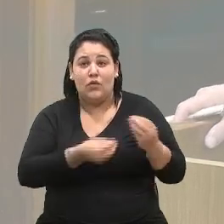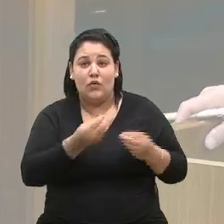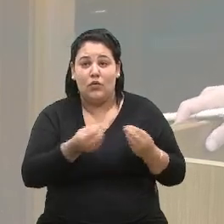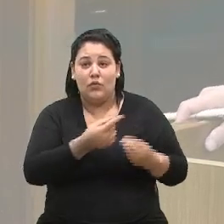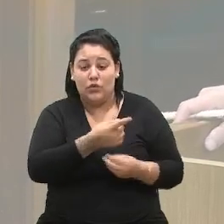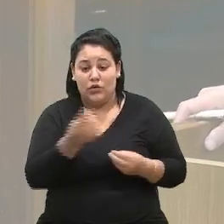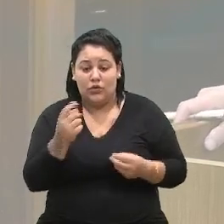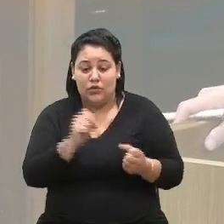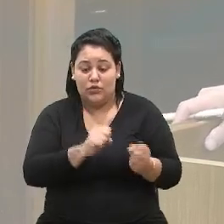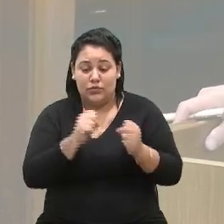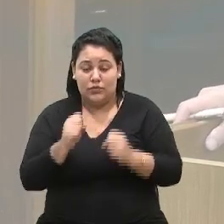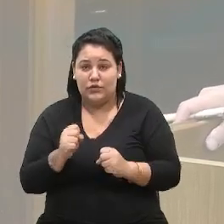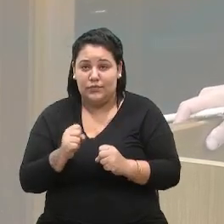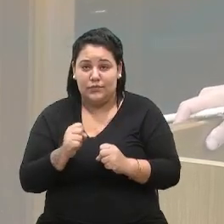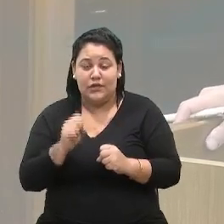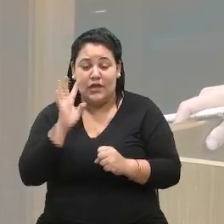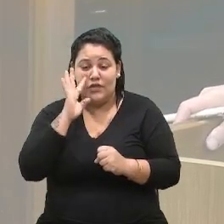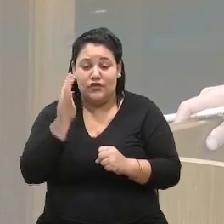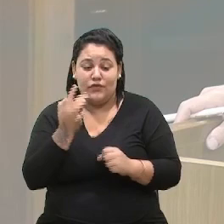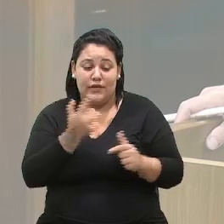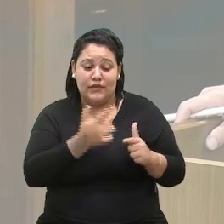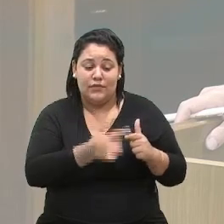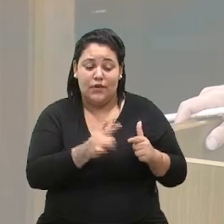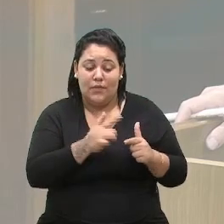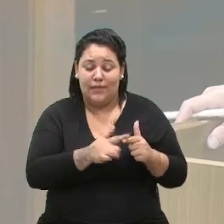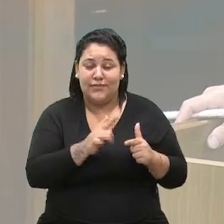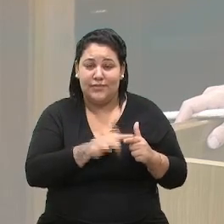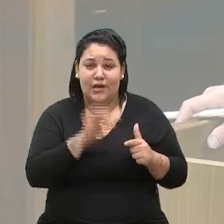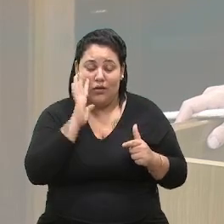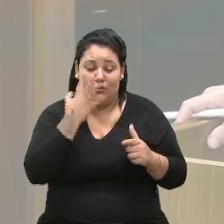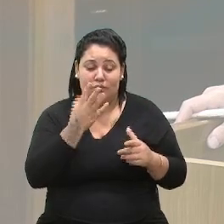solucionar esses gargalos e também